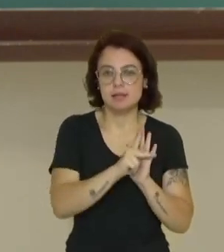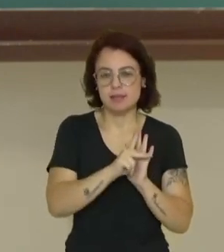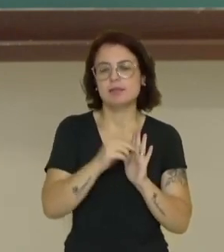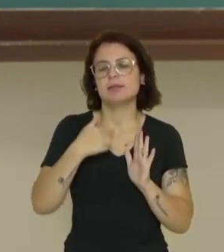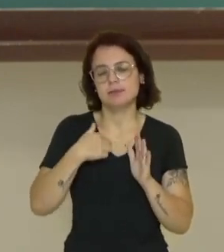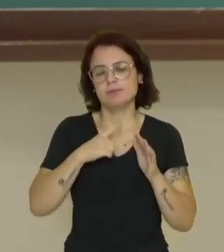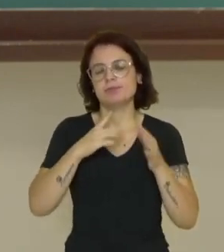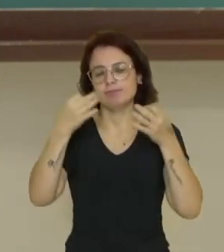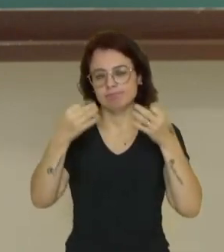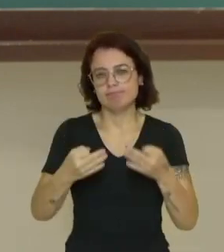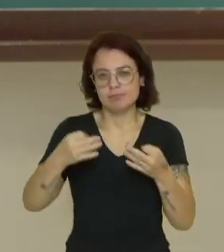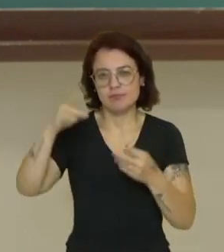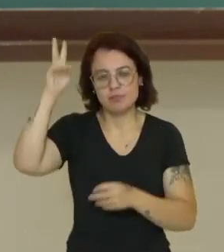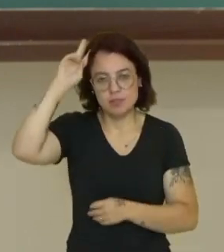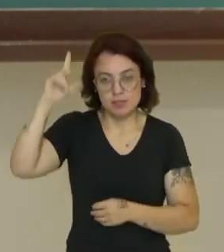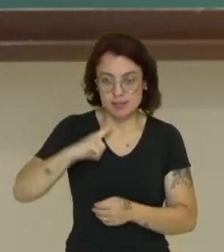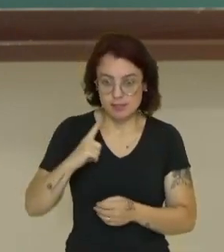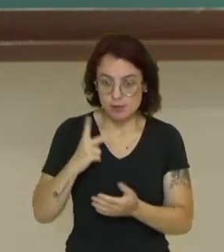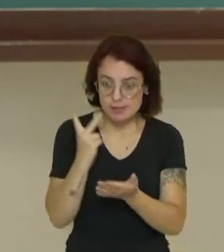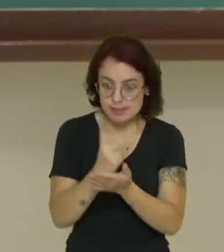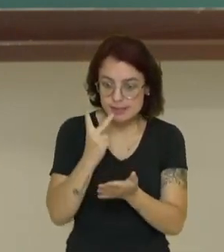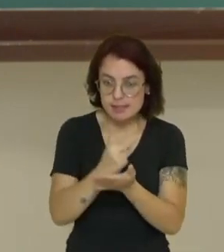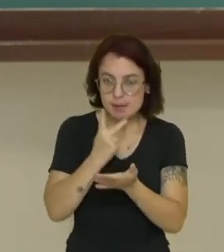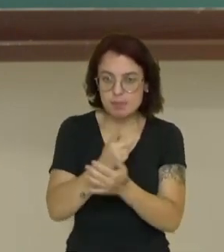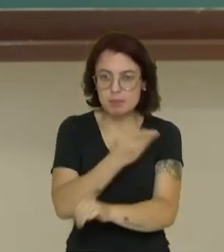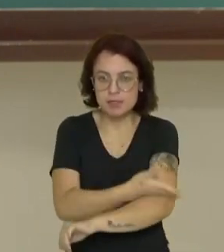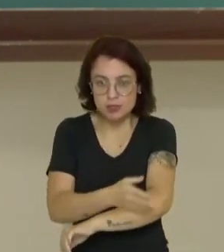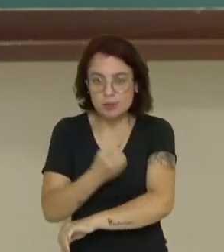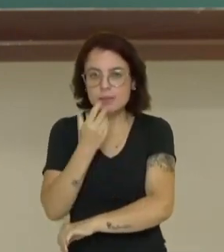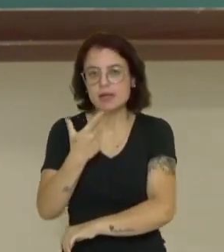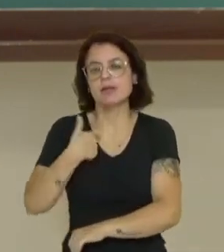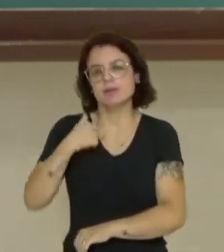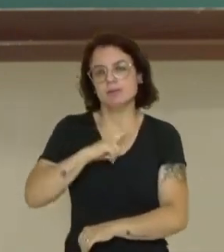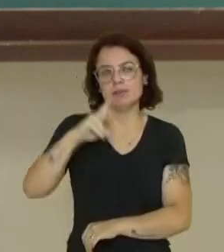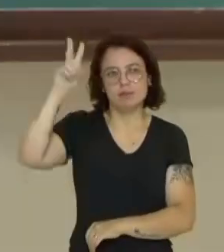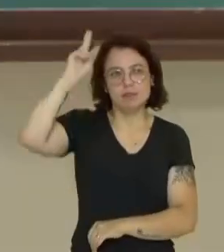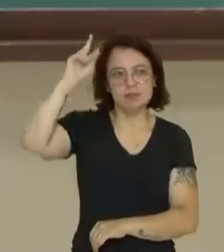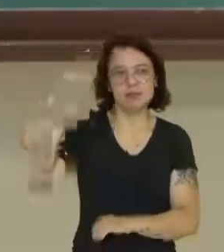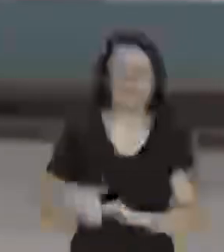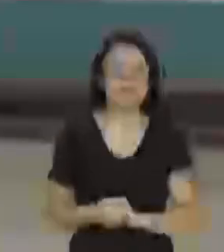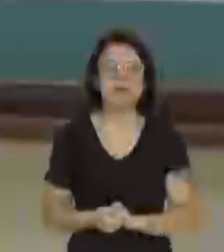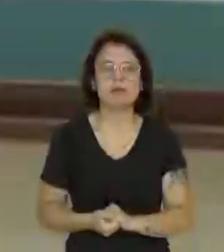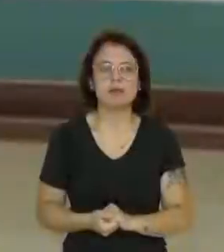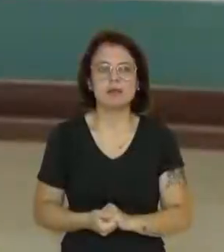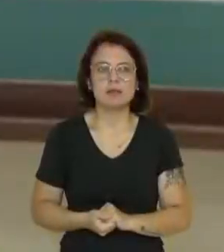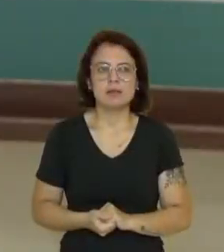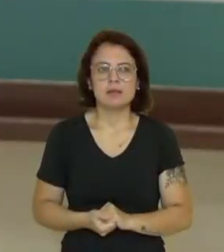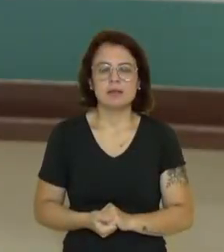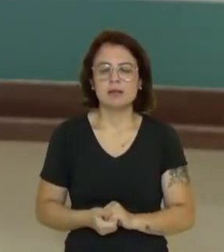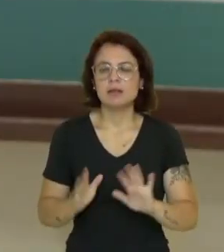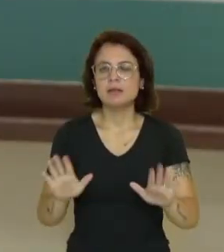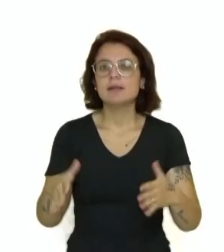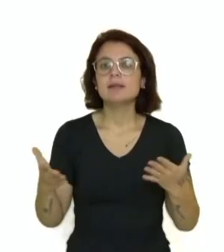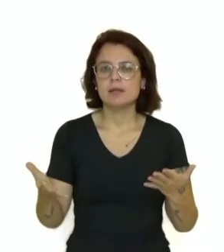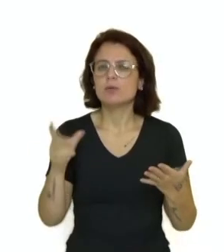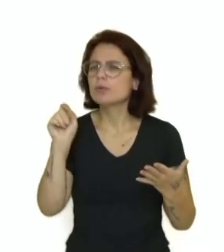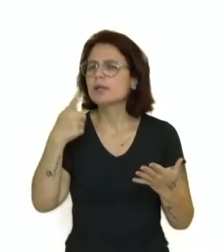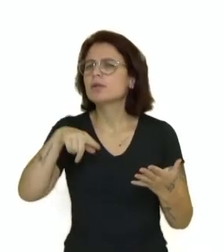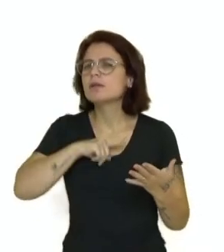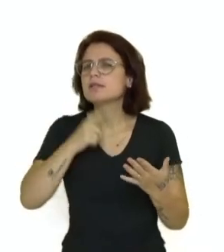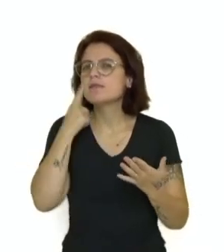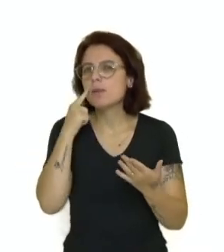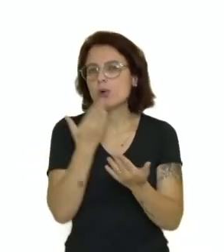pessoa virtuosa, se eu sempre agir de maneira virtuosa. Então vamos fazer nossa revisão aqui. Bom, a